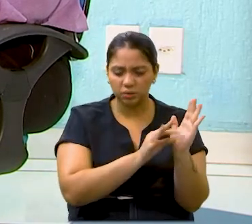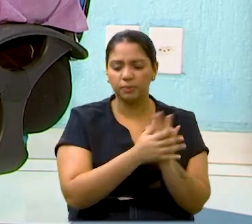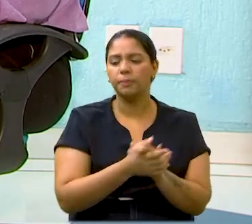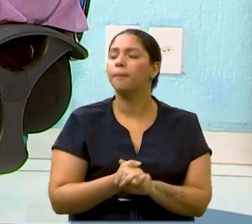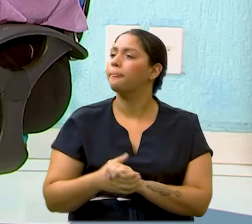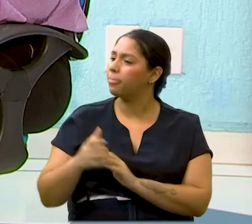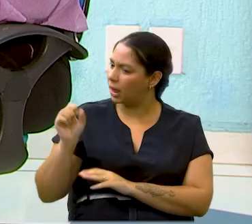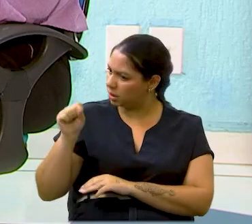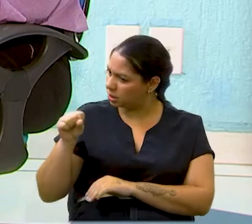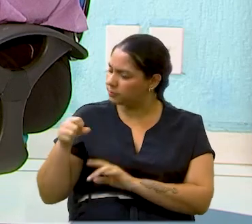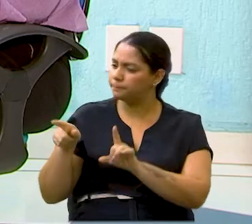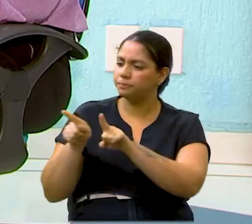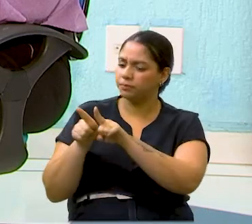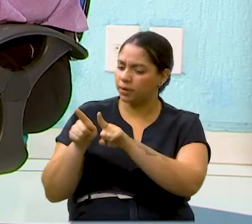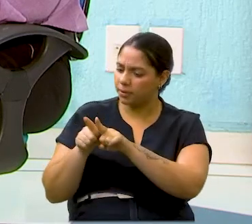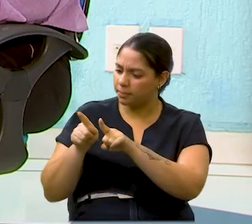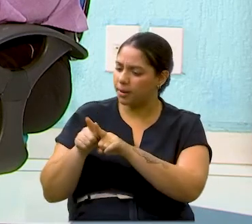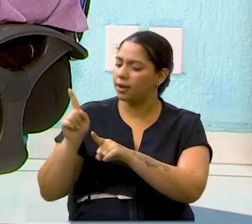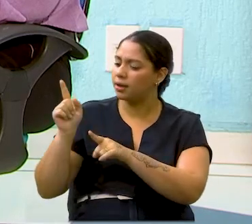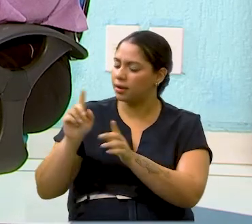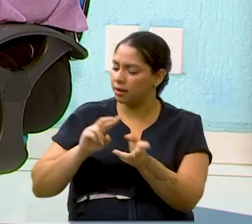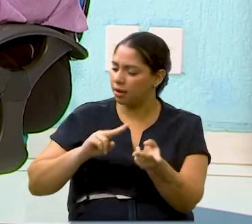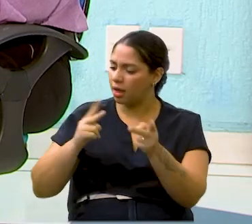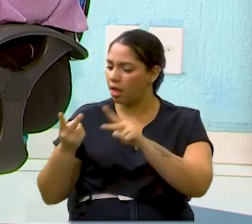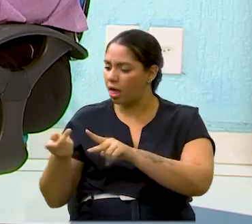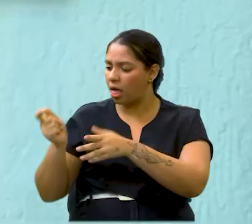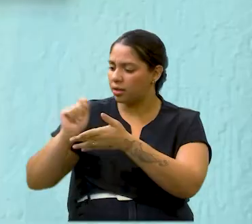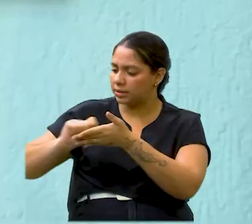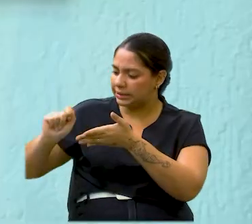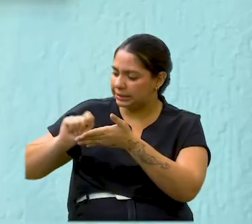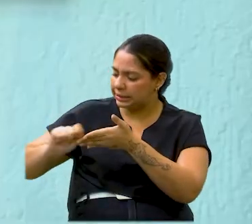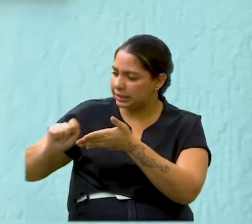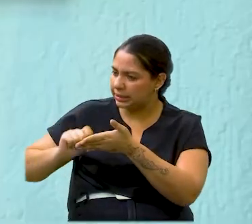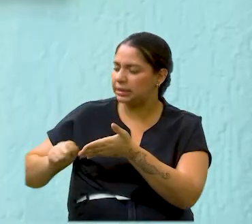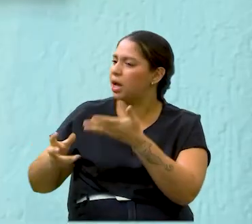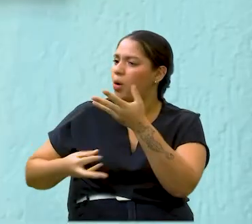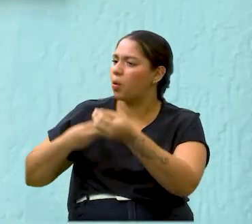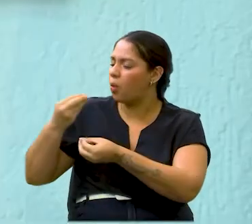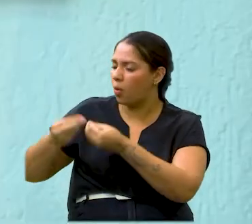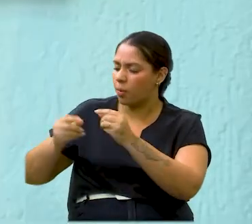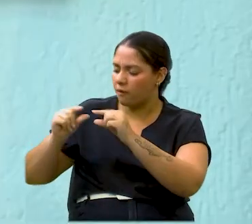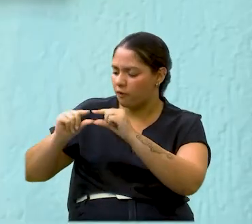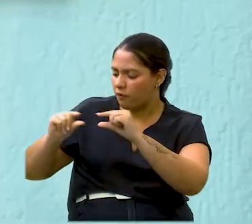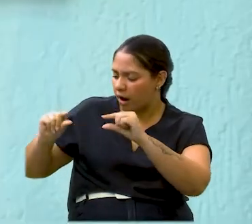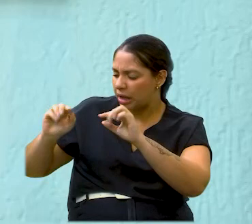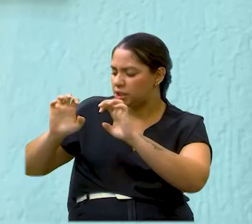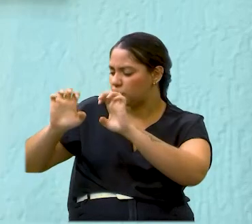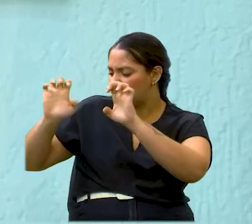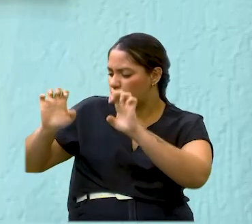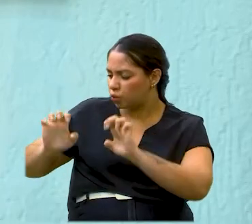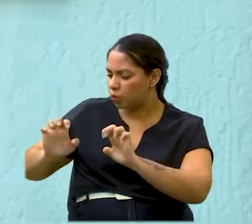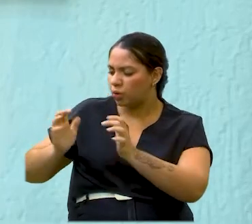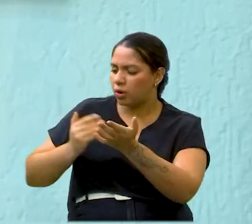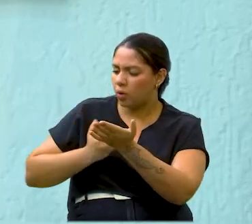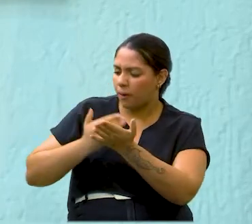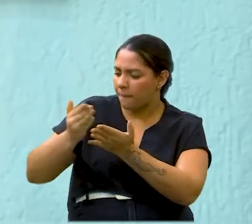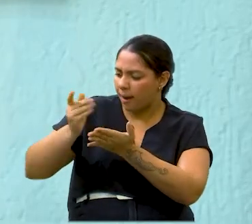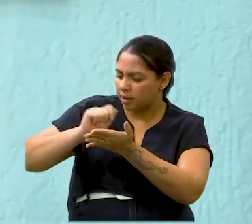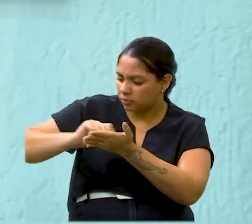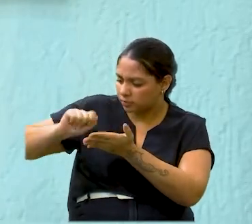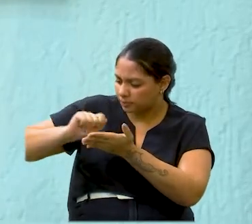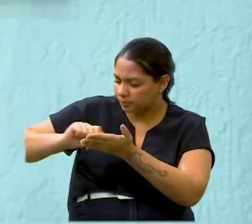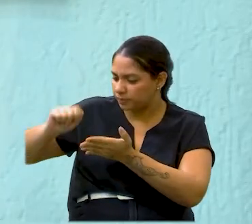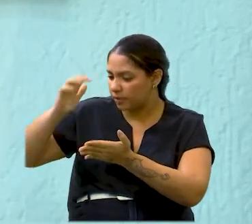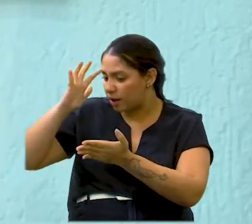né? Exatamente, e saber replicar isso através da escrita, né? Como eu vou construir essa frase, como eu começo uma